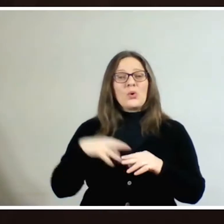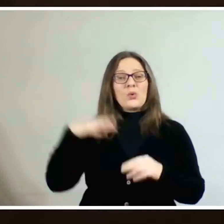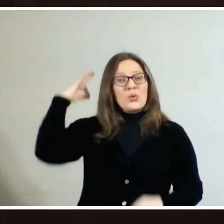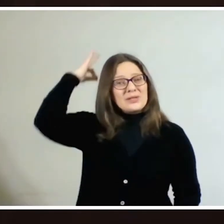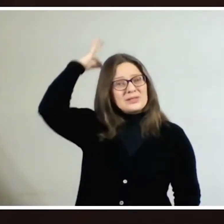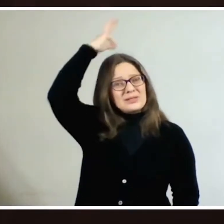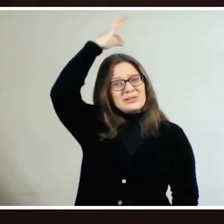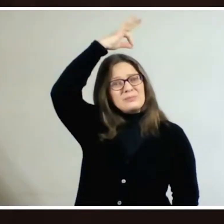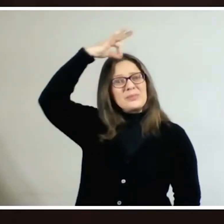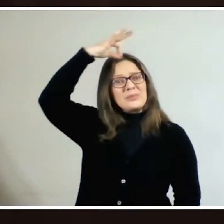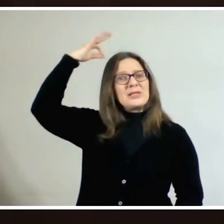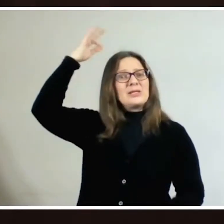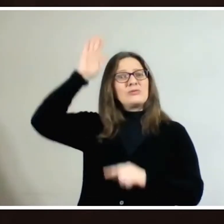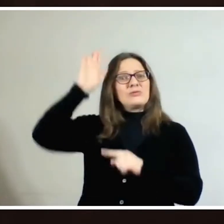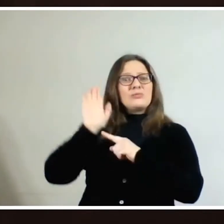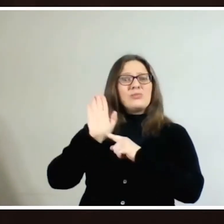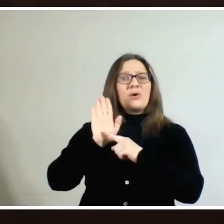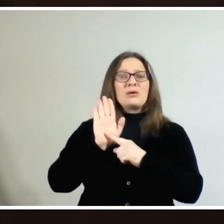Deus.